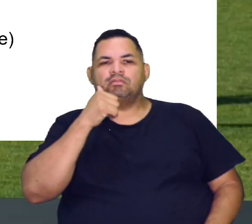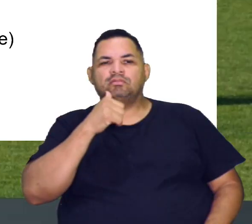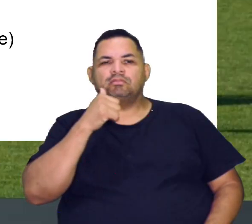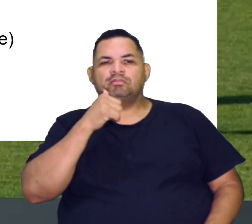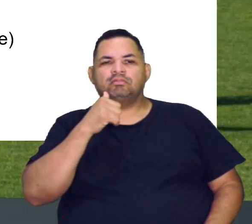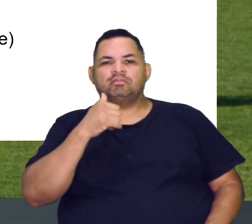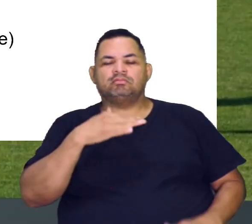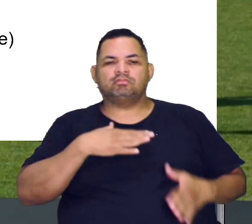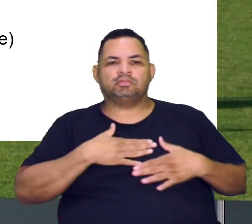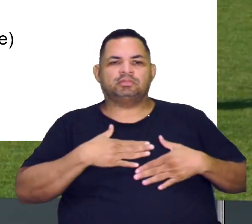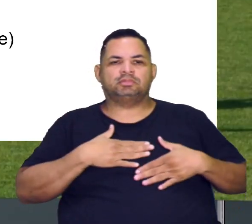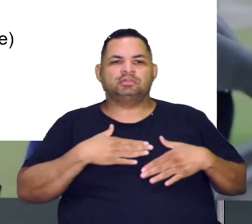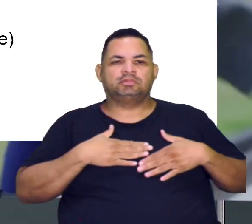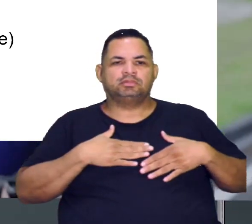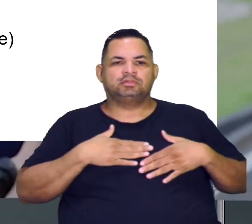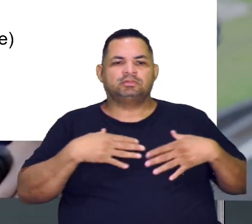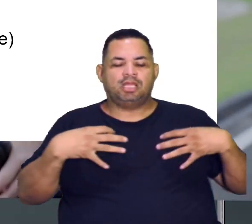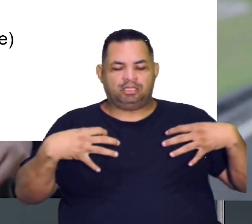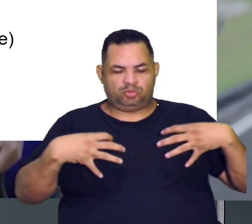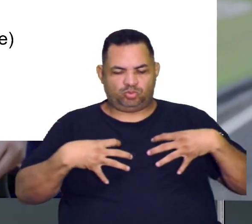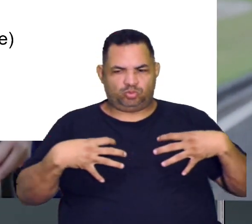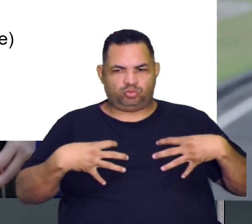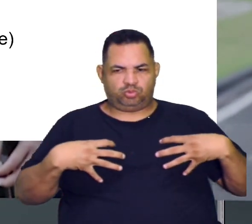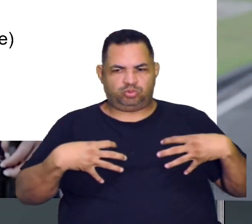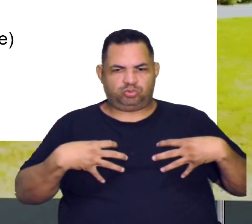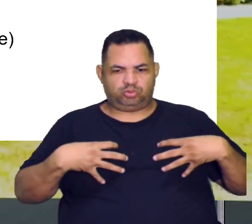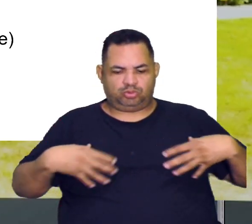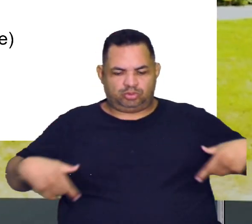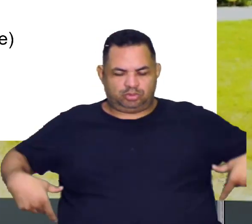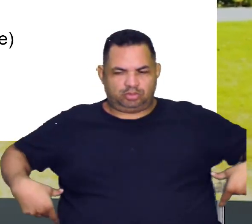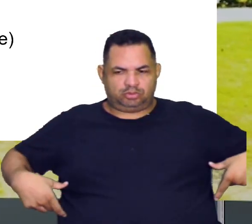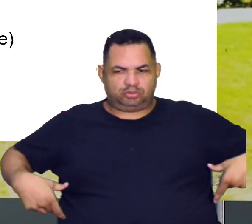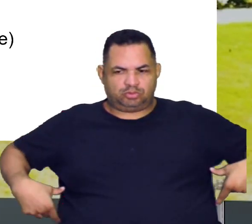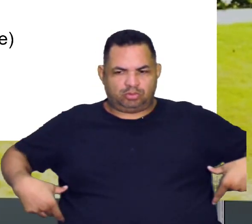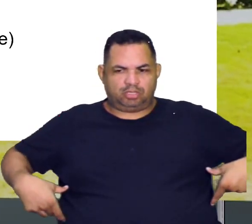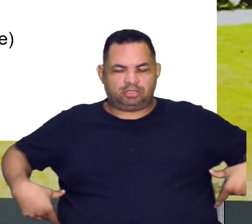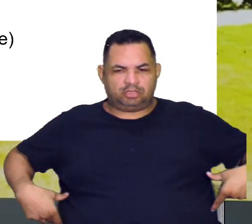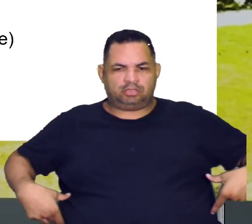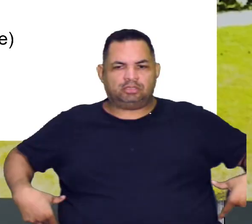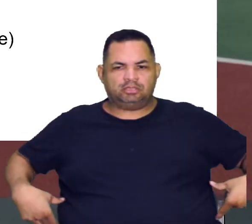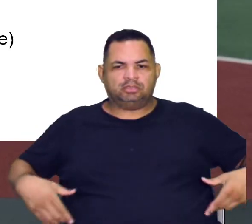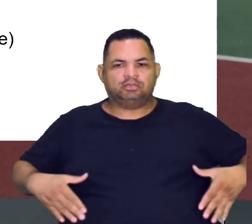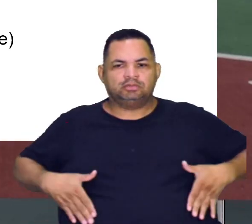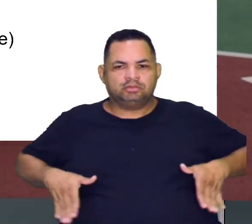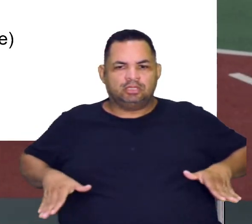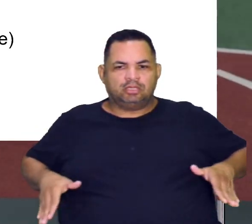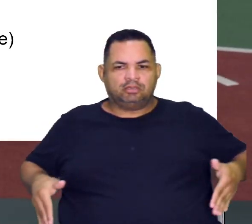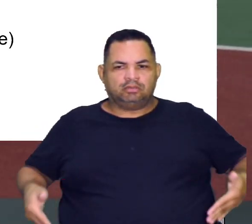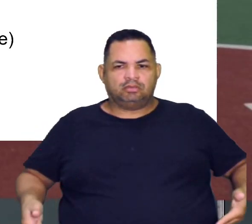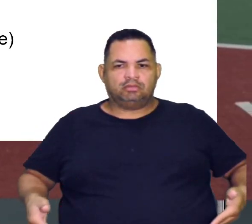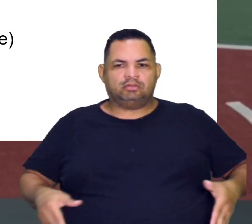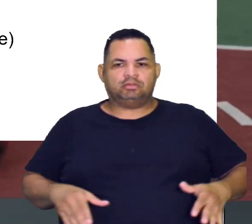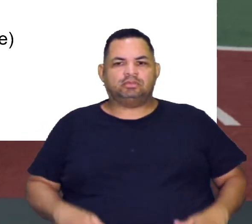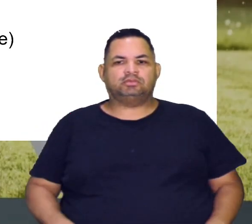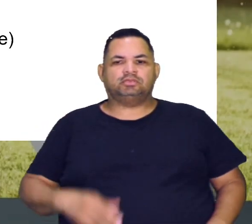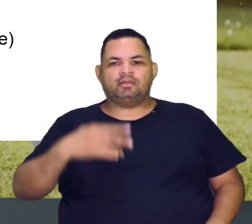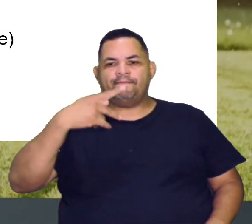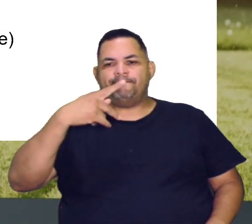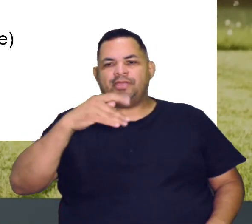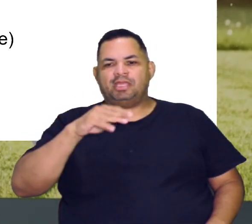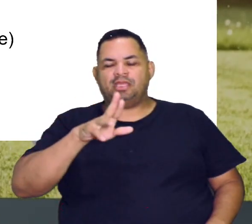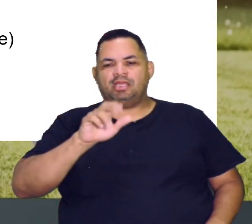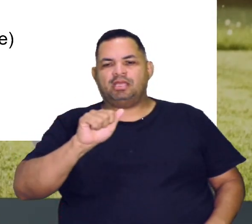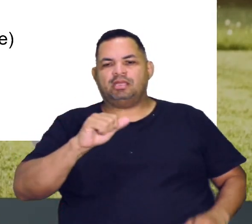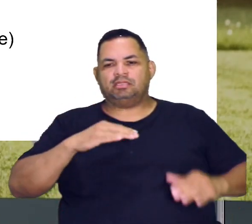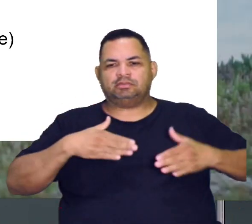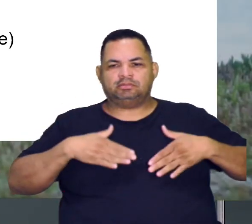adiposo, ele se concentra mais nos seios e nos quadris. E aí remete a esse formato de pera, né, que se chama